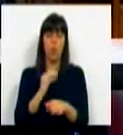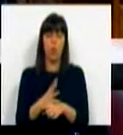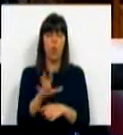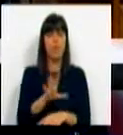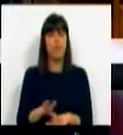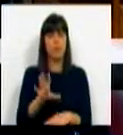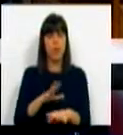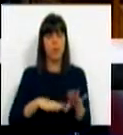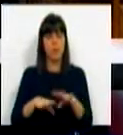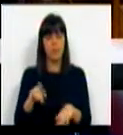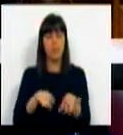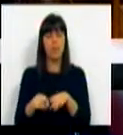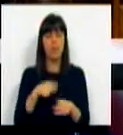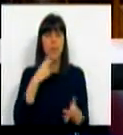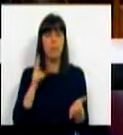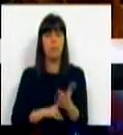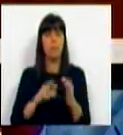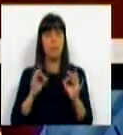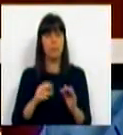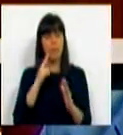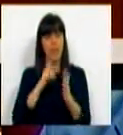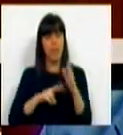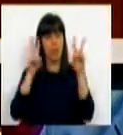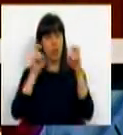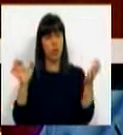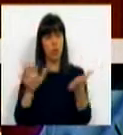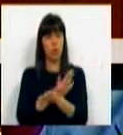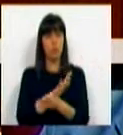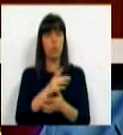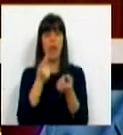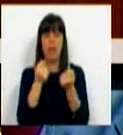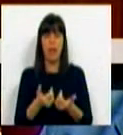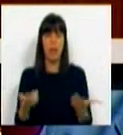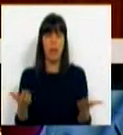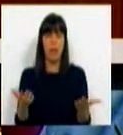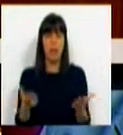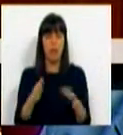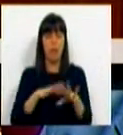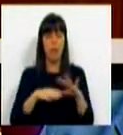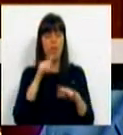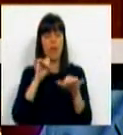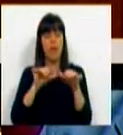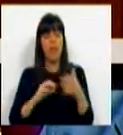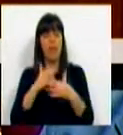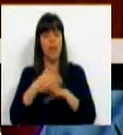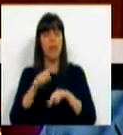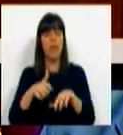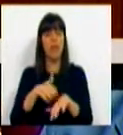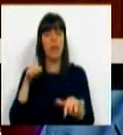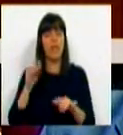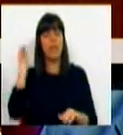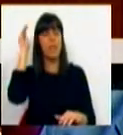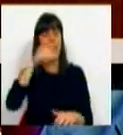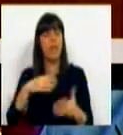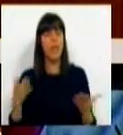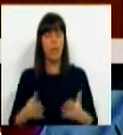também são outra forma de fazer política, de facto. Ler os títulos dos jornais é muito pouco para fazer uma intervenção aqui na Assembleia da